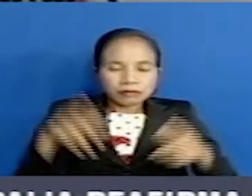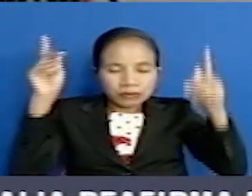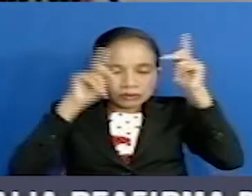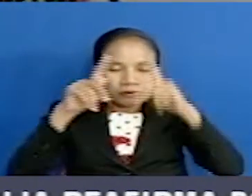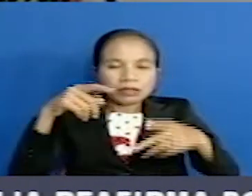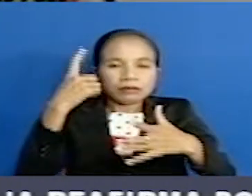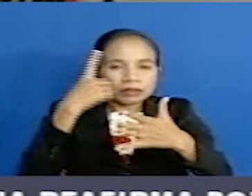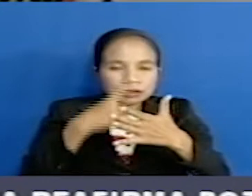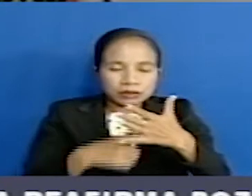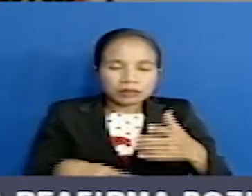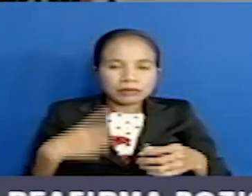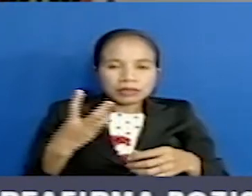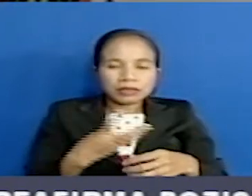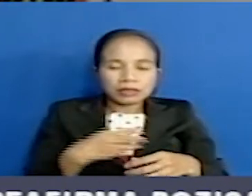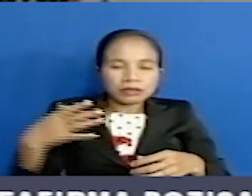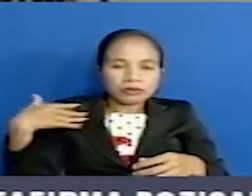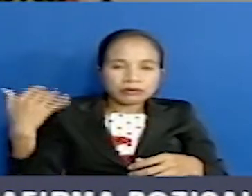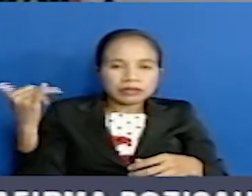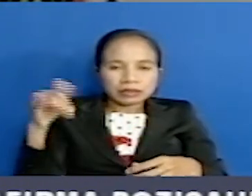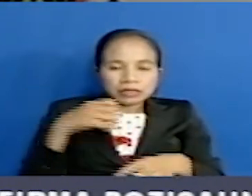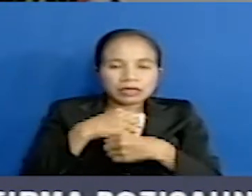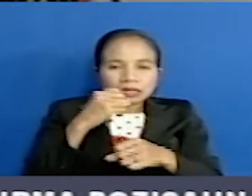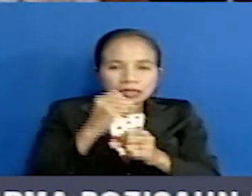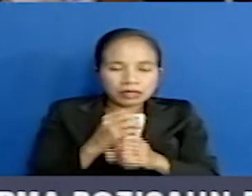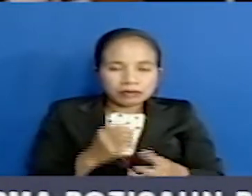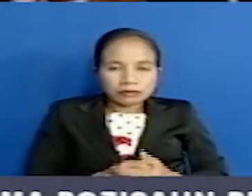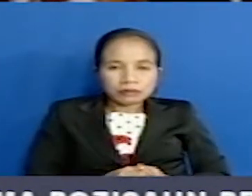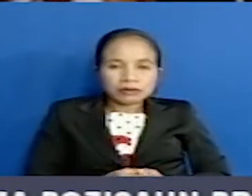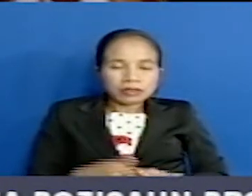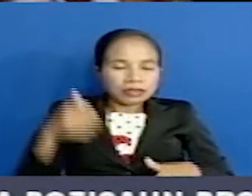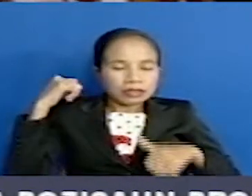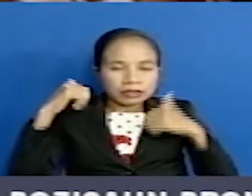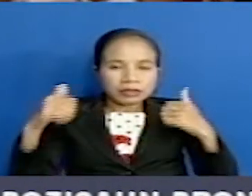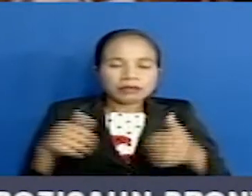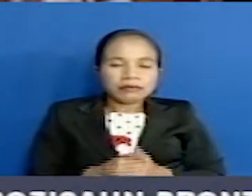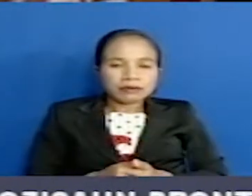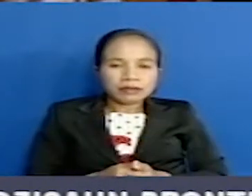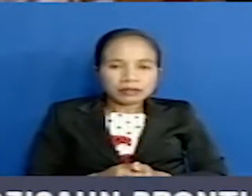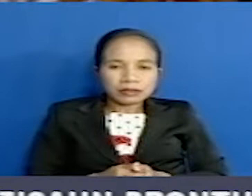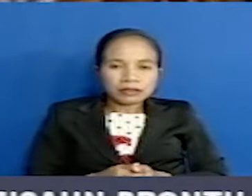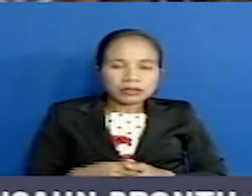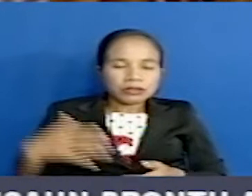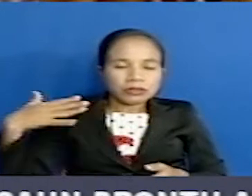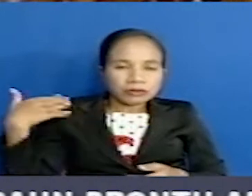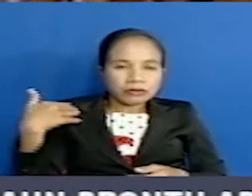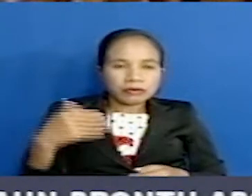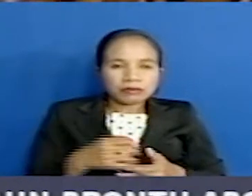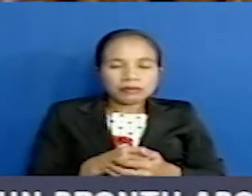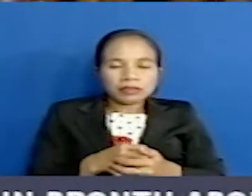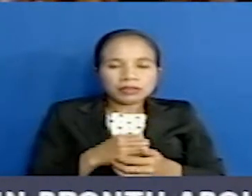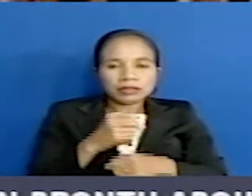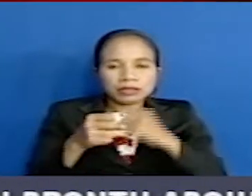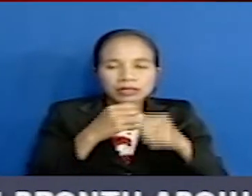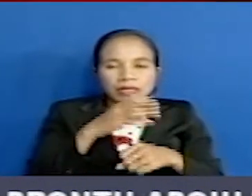be maka, ita dehan joven siya halo, ne mas batia kira. Atividade intercâmbio Juventude Produtivo Badalahat, halau